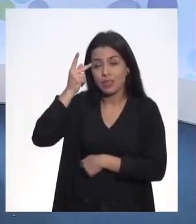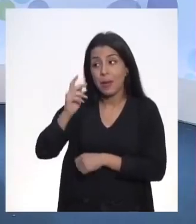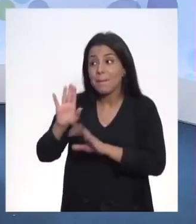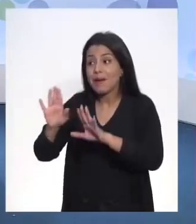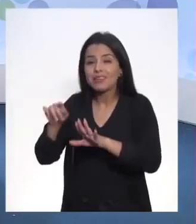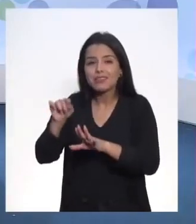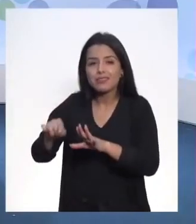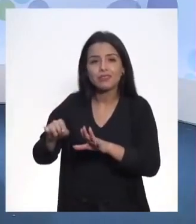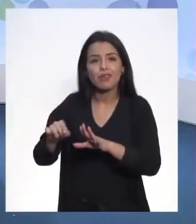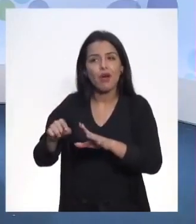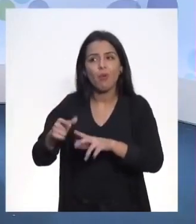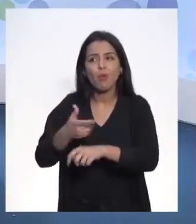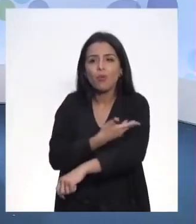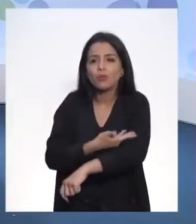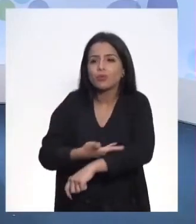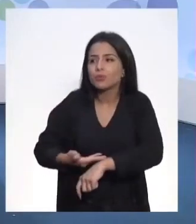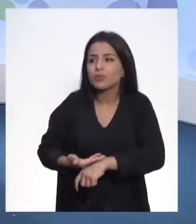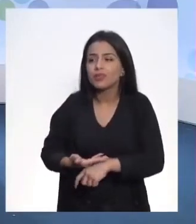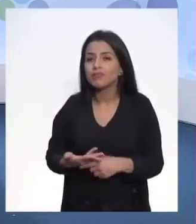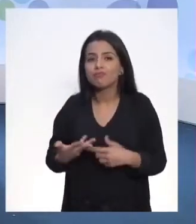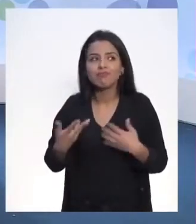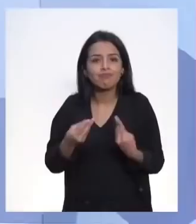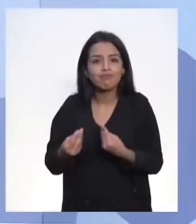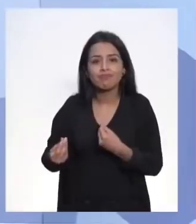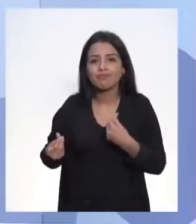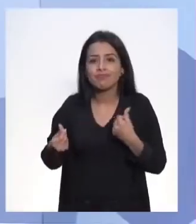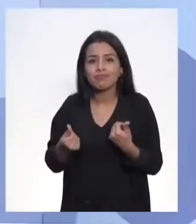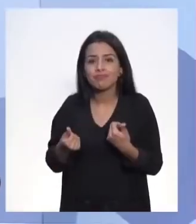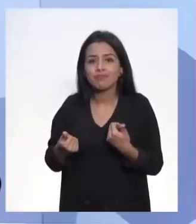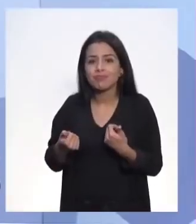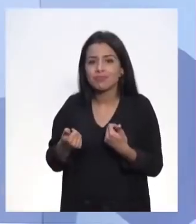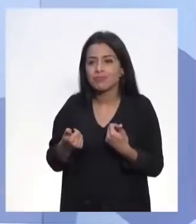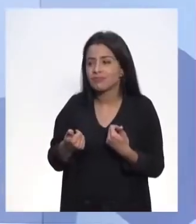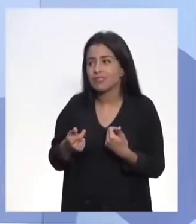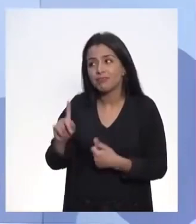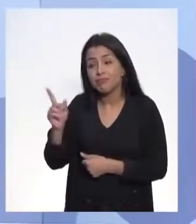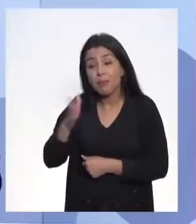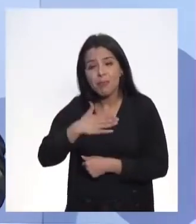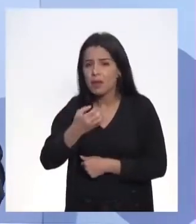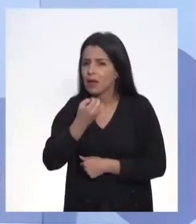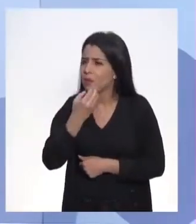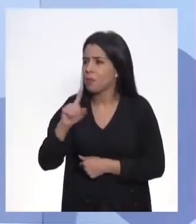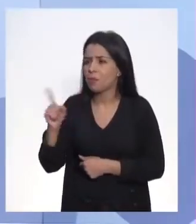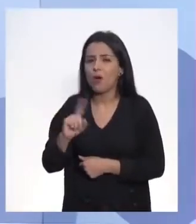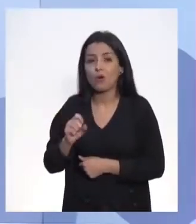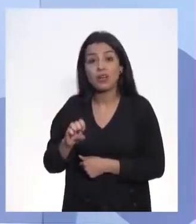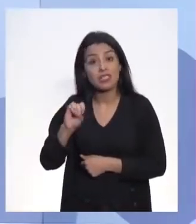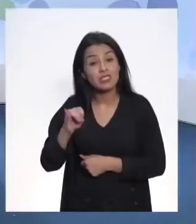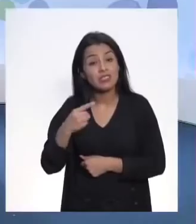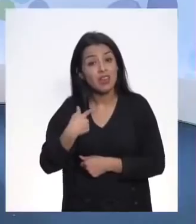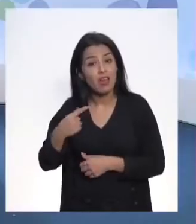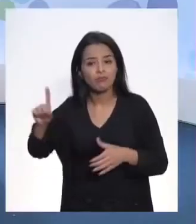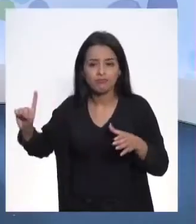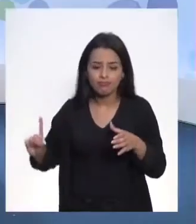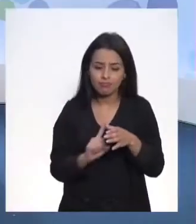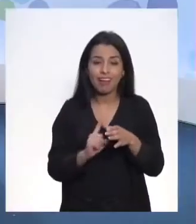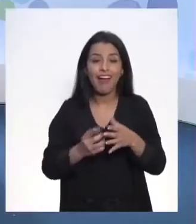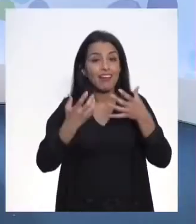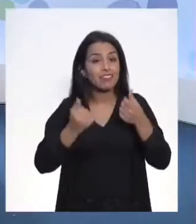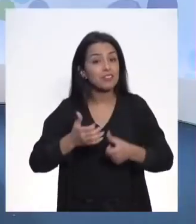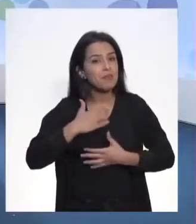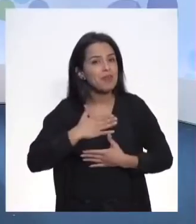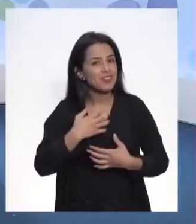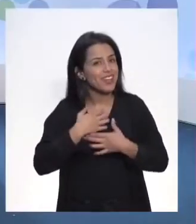isso acabou sendo algo que eu tenho como não foi muito bom. Se eu tivesse sido aceito, a forma